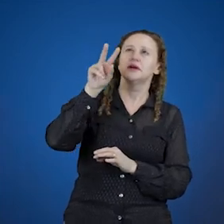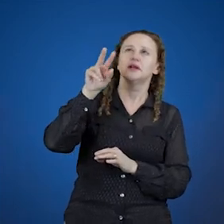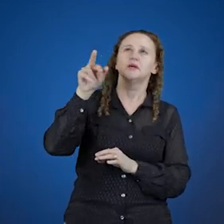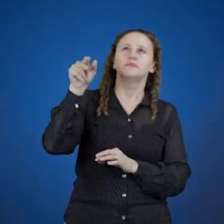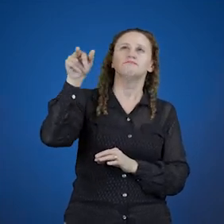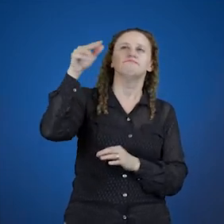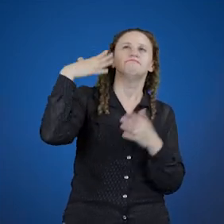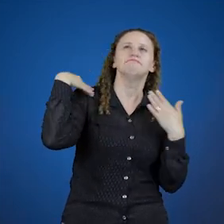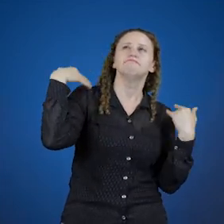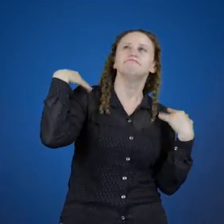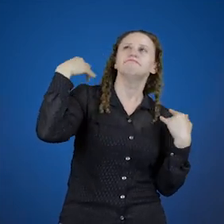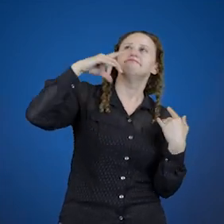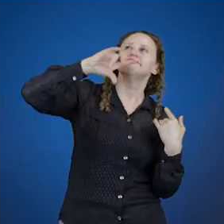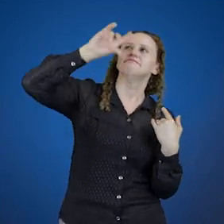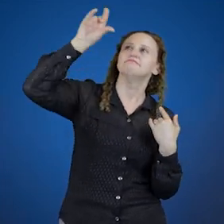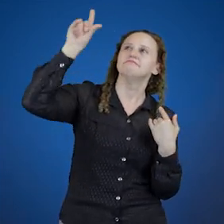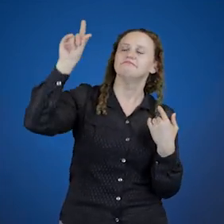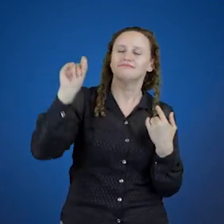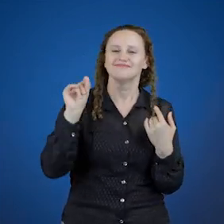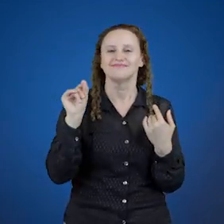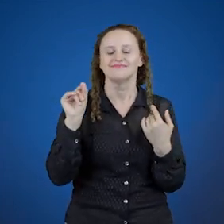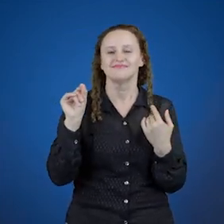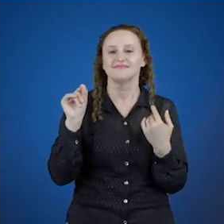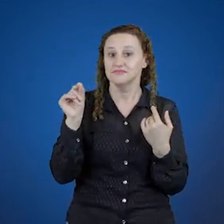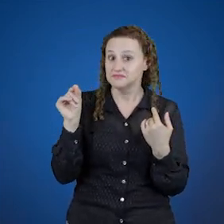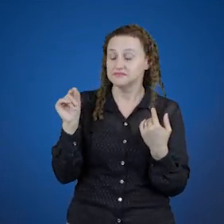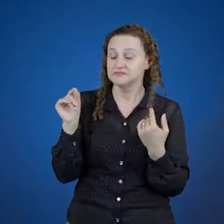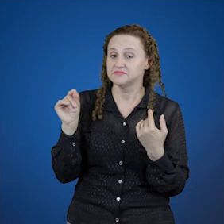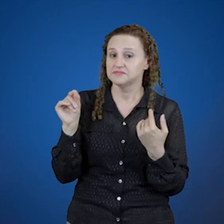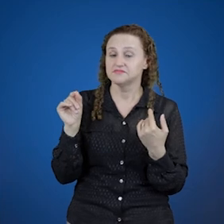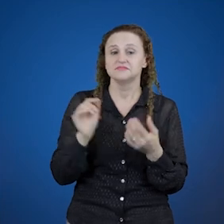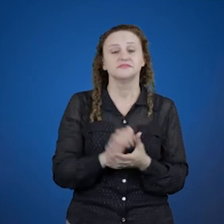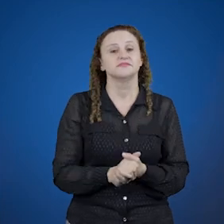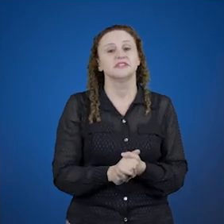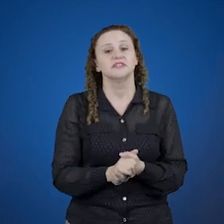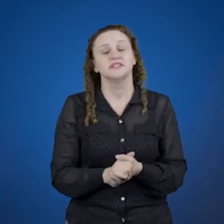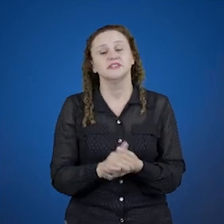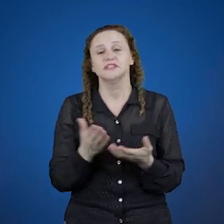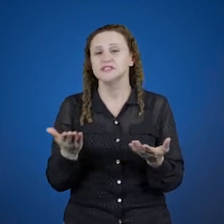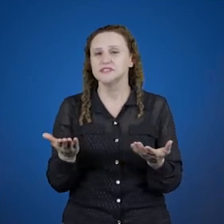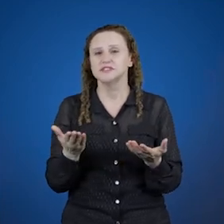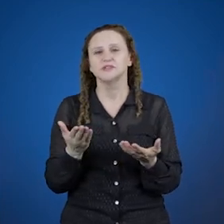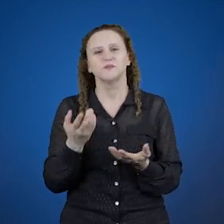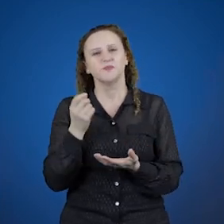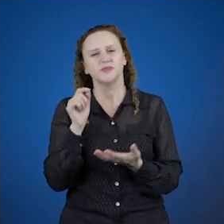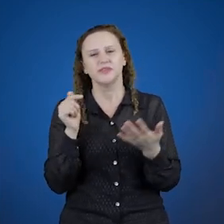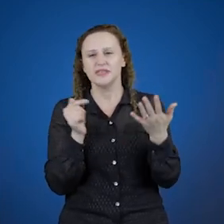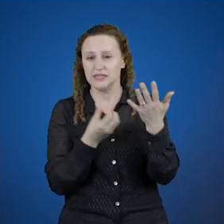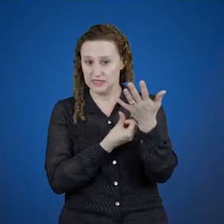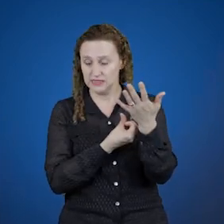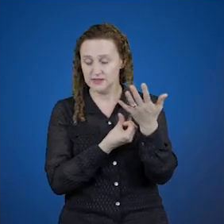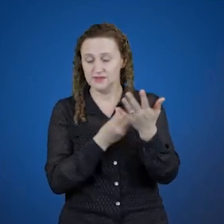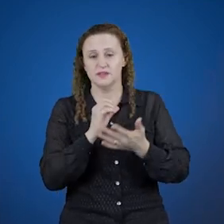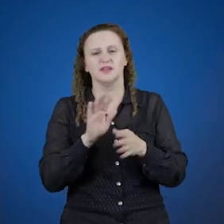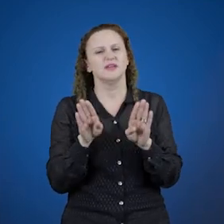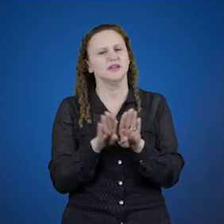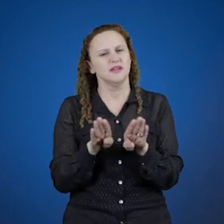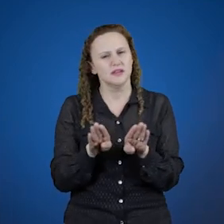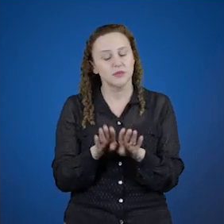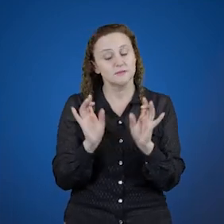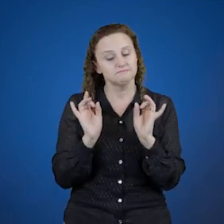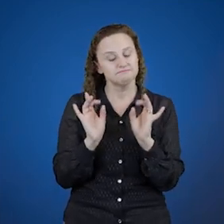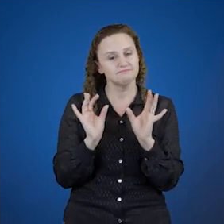caso que vai traduzir o adjunto adverbial é um ablativo sem menosprezo aos demais o ar lá tive um caso